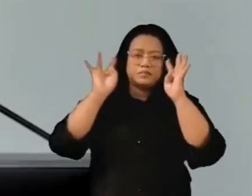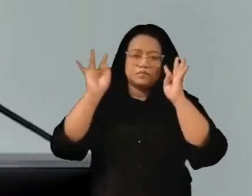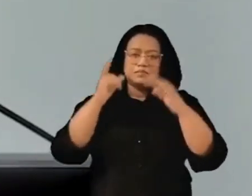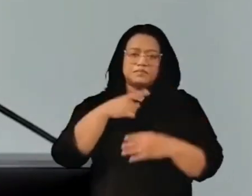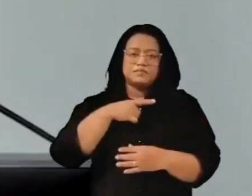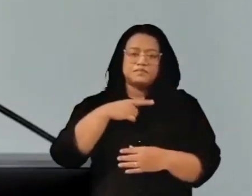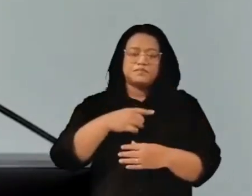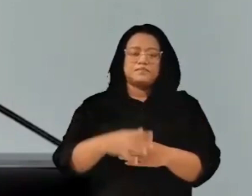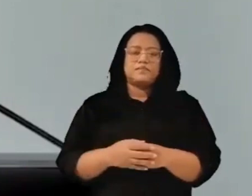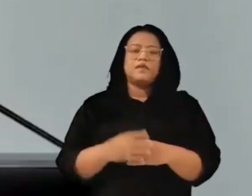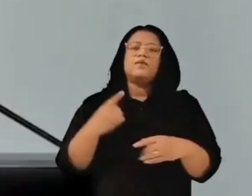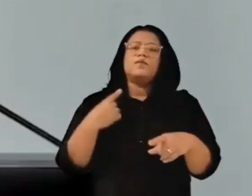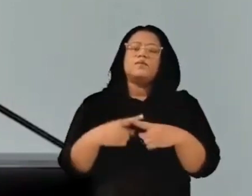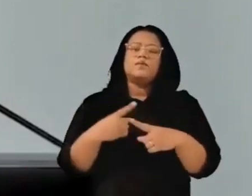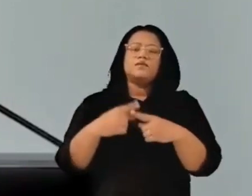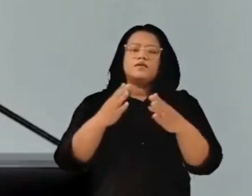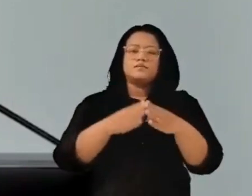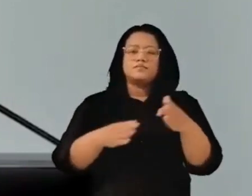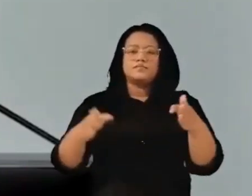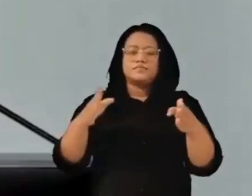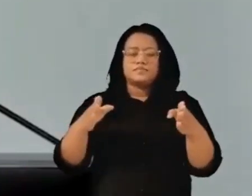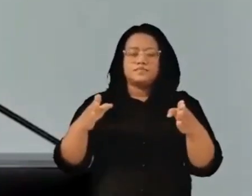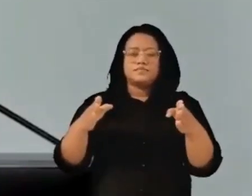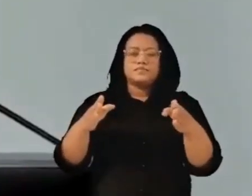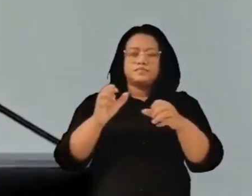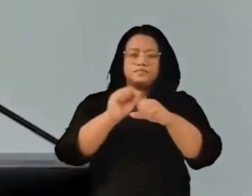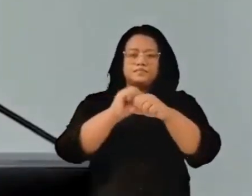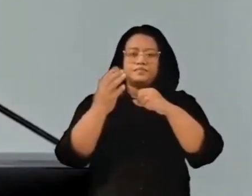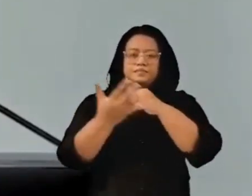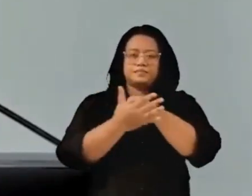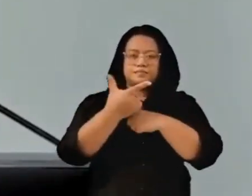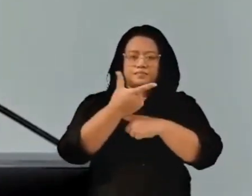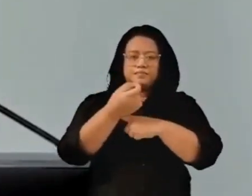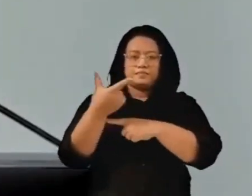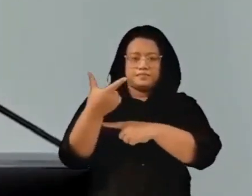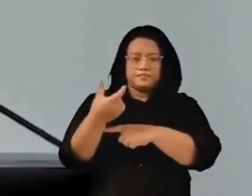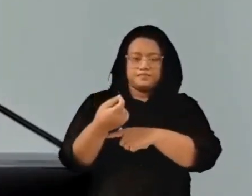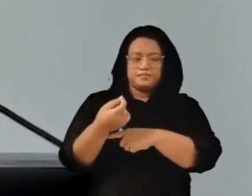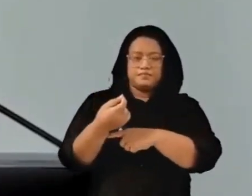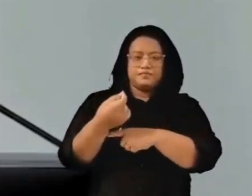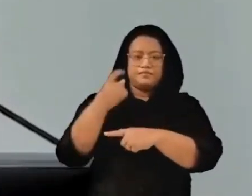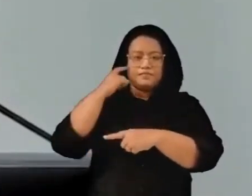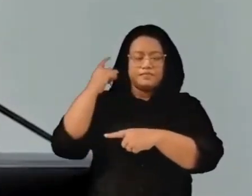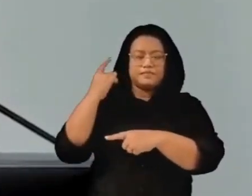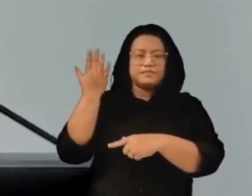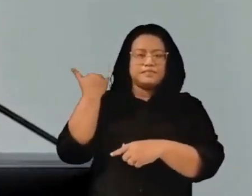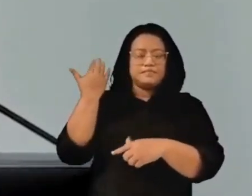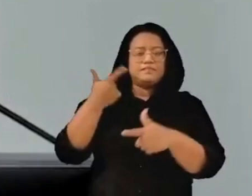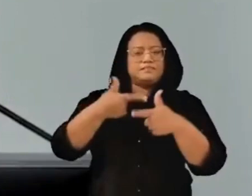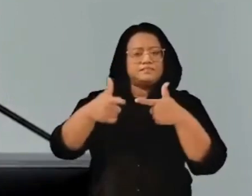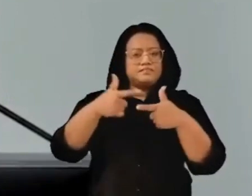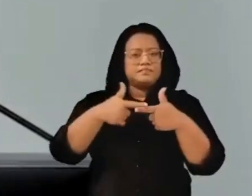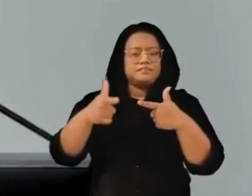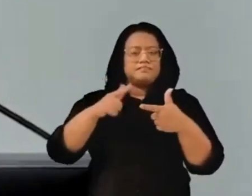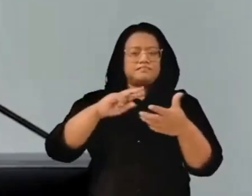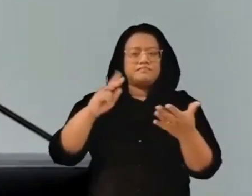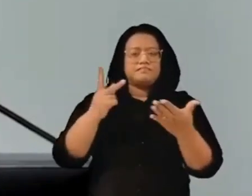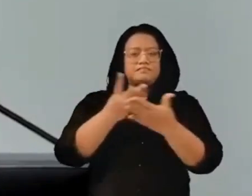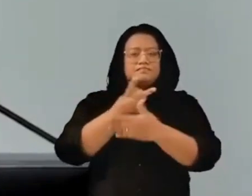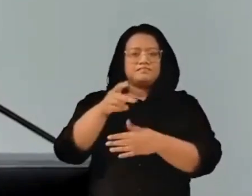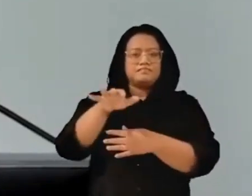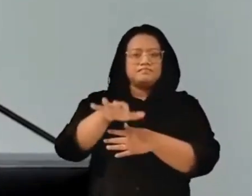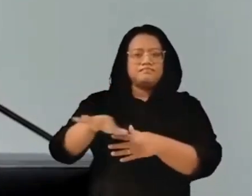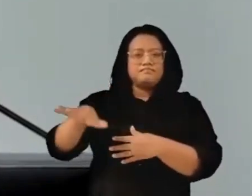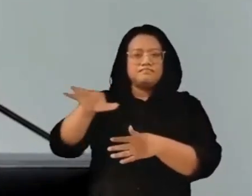Durante a pandemia, em 2020, por conta daqueles problemas que aconteceram na região